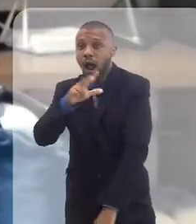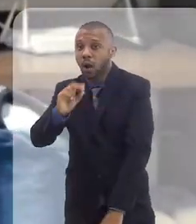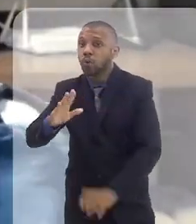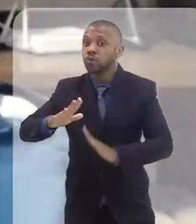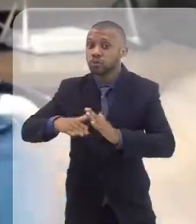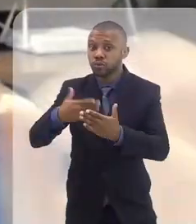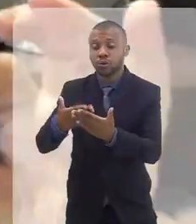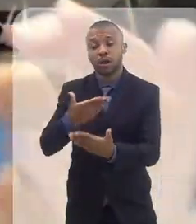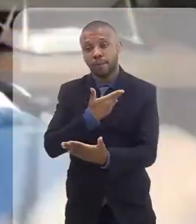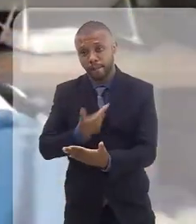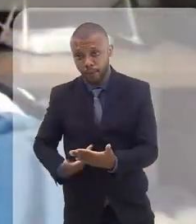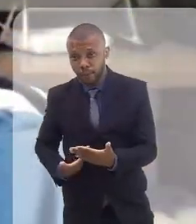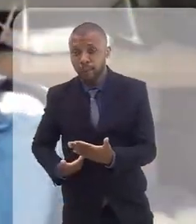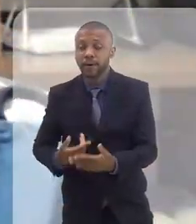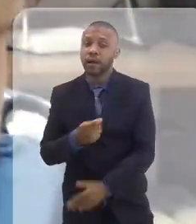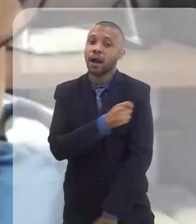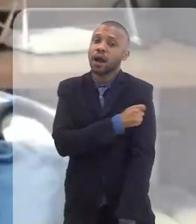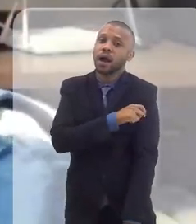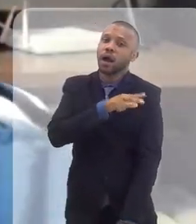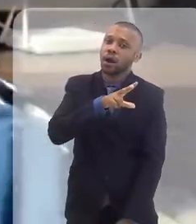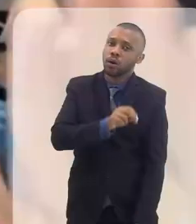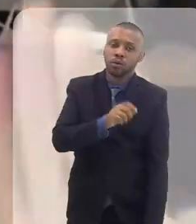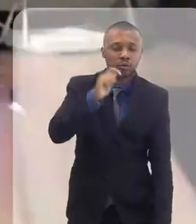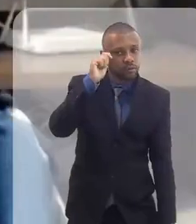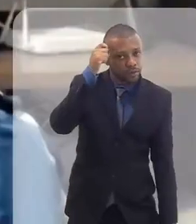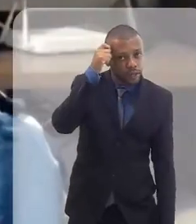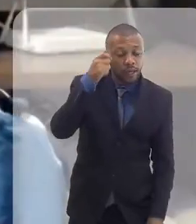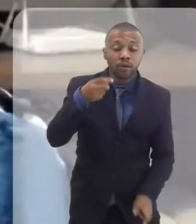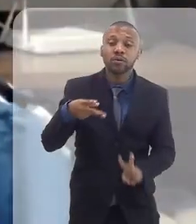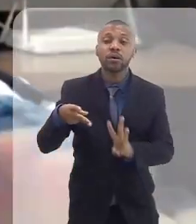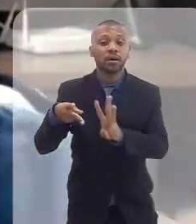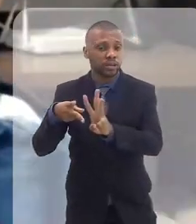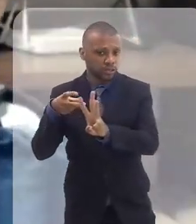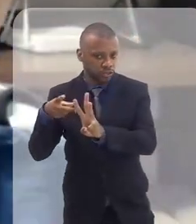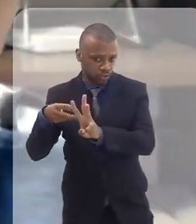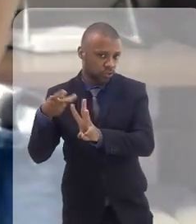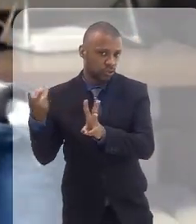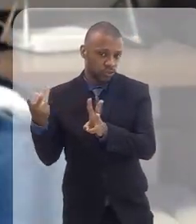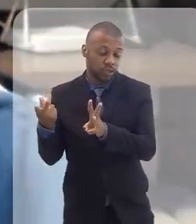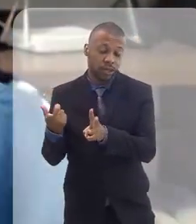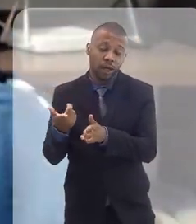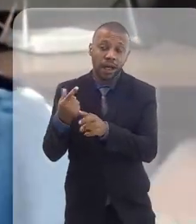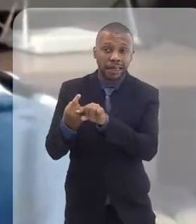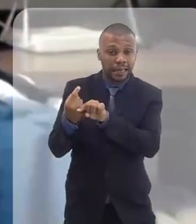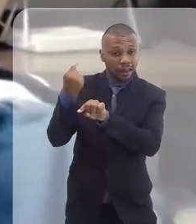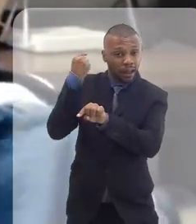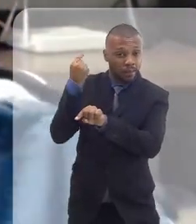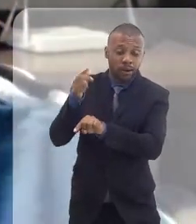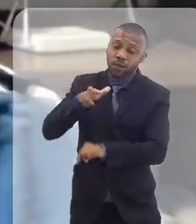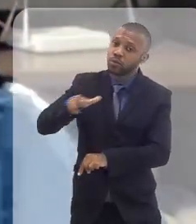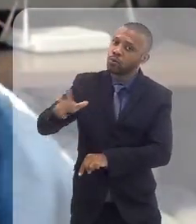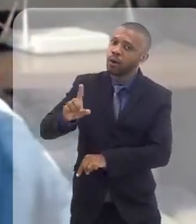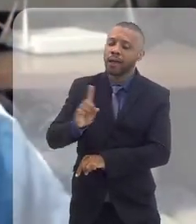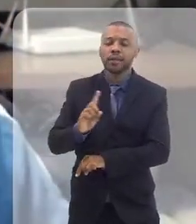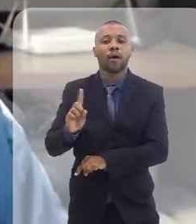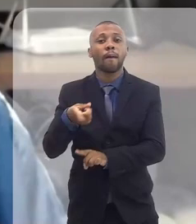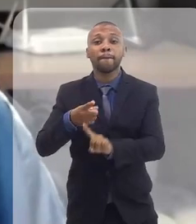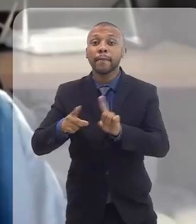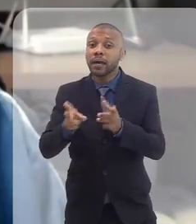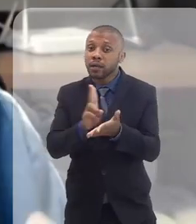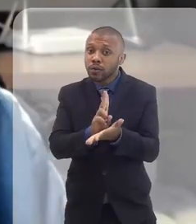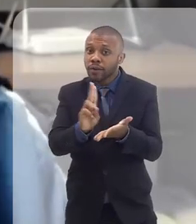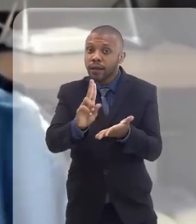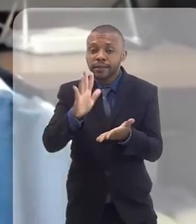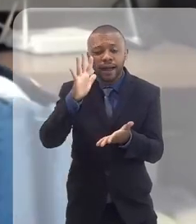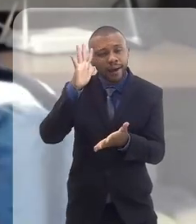escola pública, negros e indígenas. Bom, antes não era assim, mas agora, pelo menos,